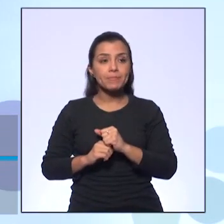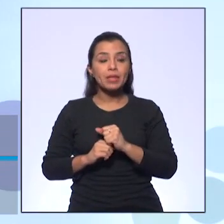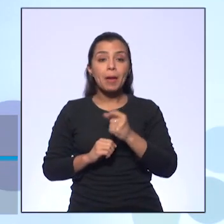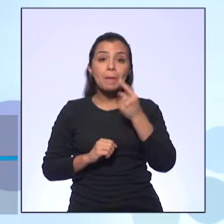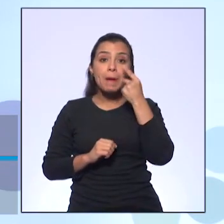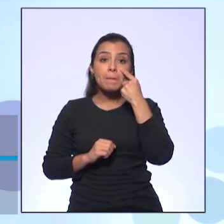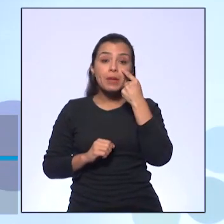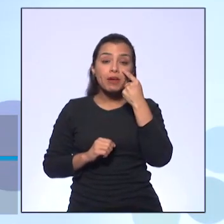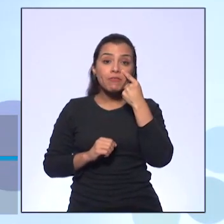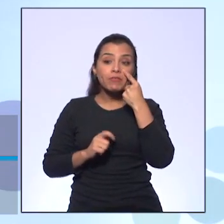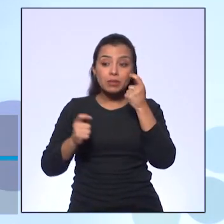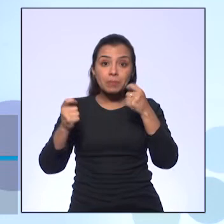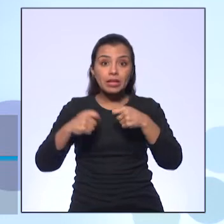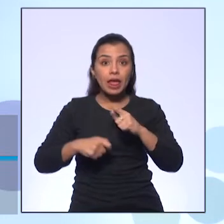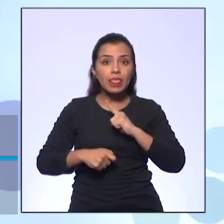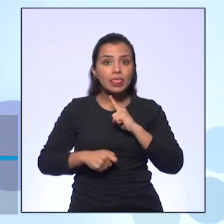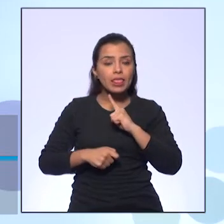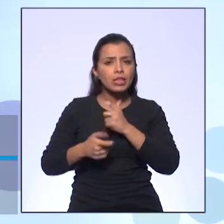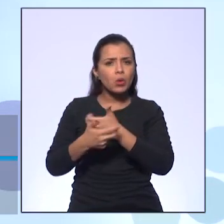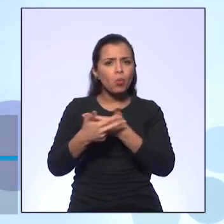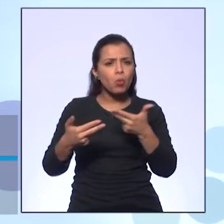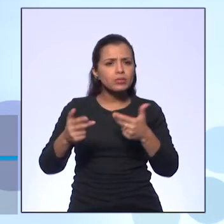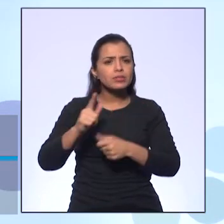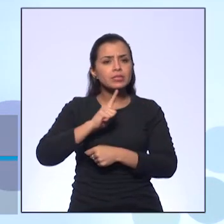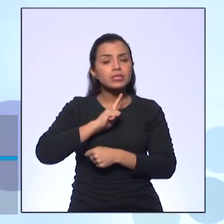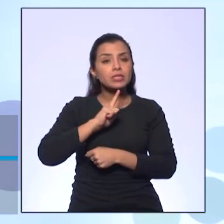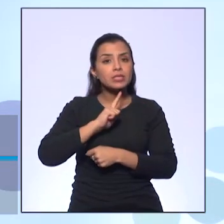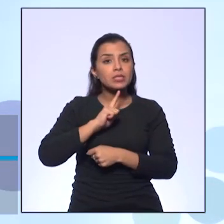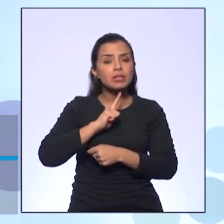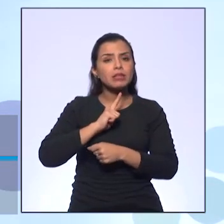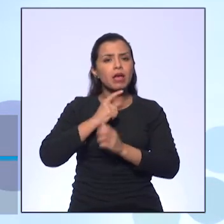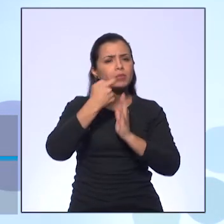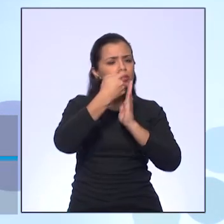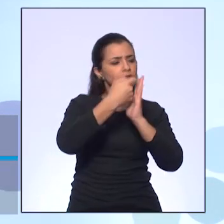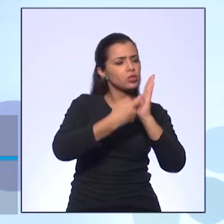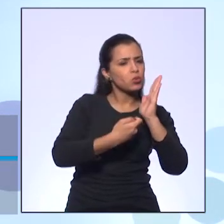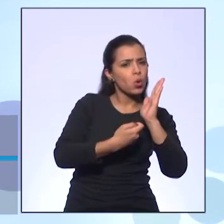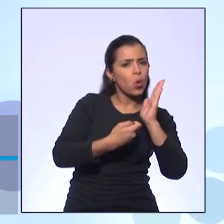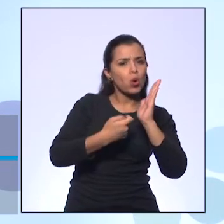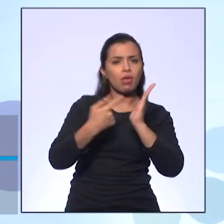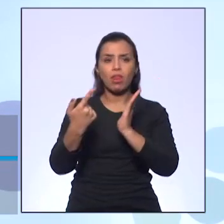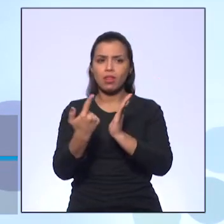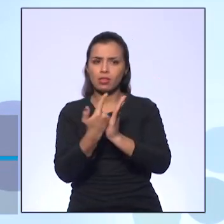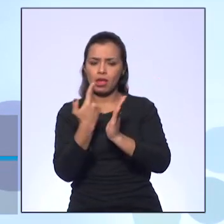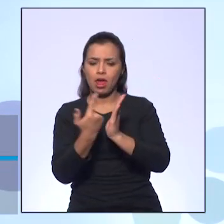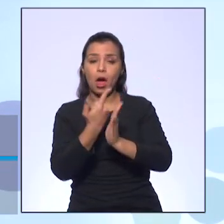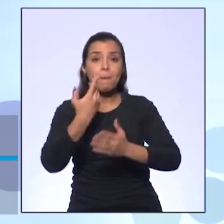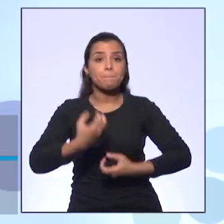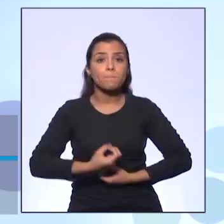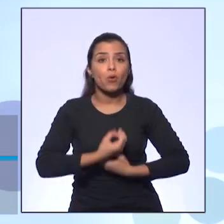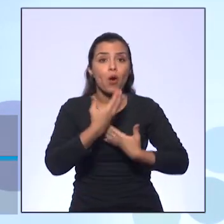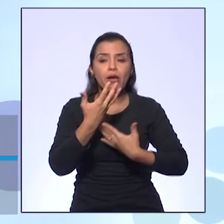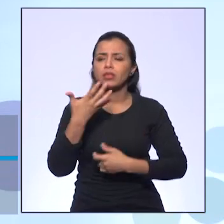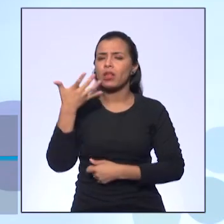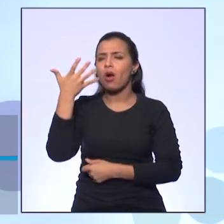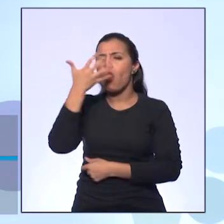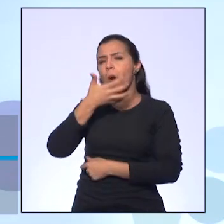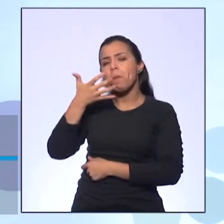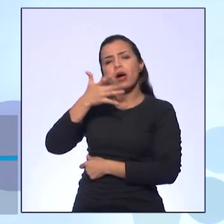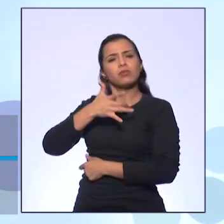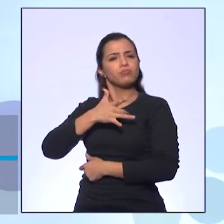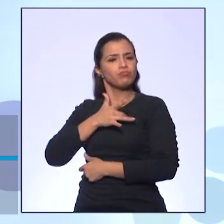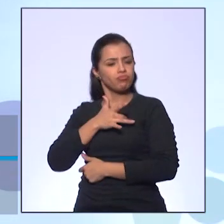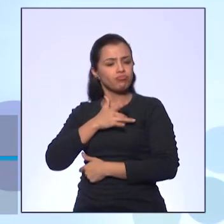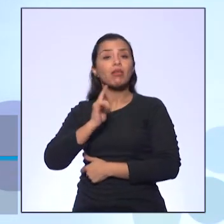ver que as questões abordadas pelos escritores, literatos, poetas, né, romancistas, os temas que